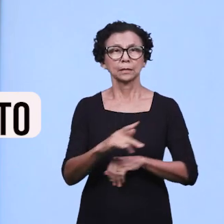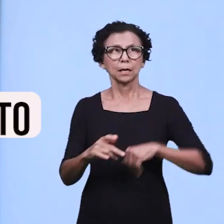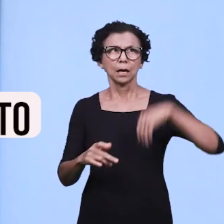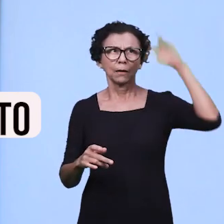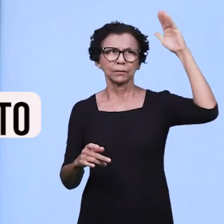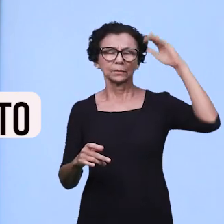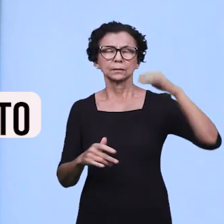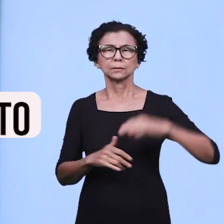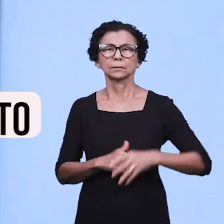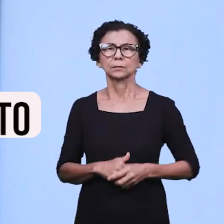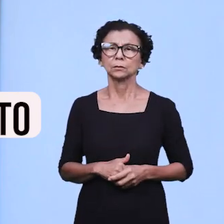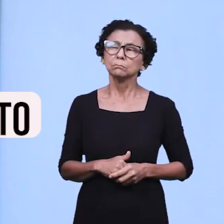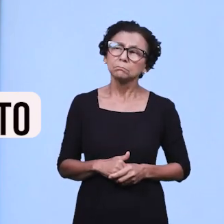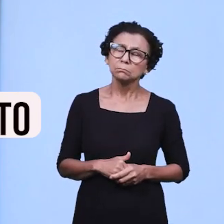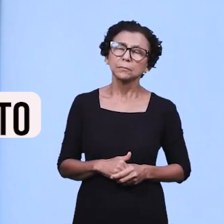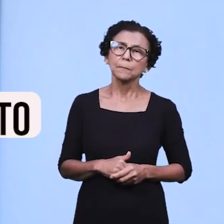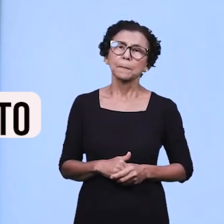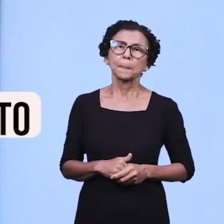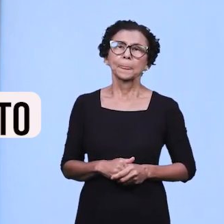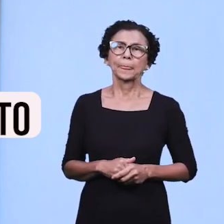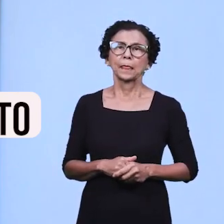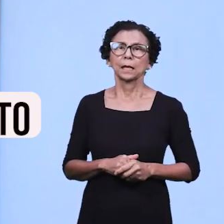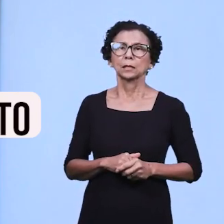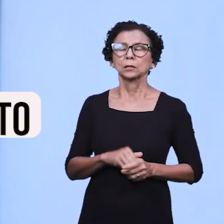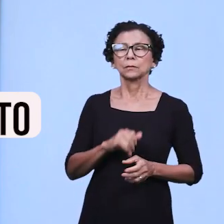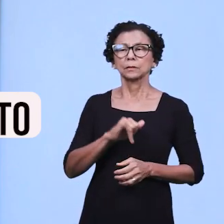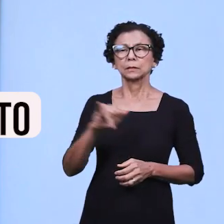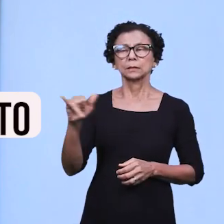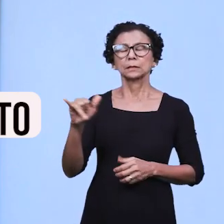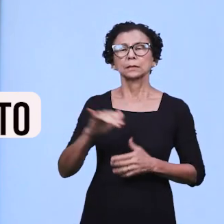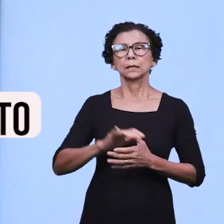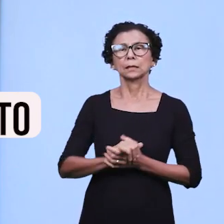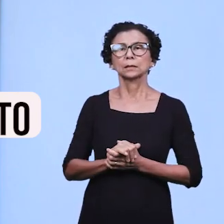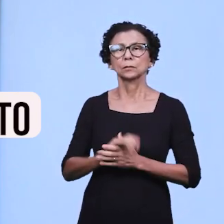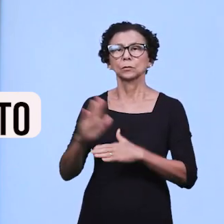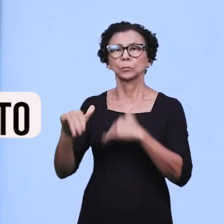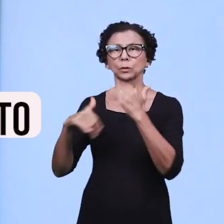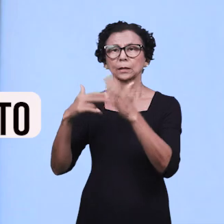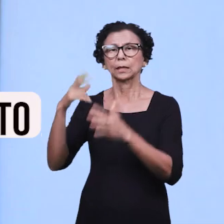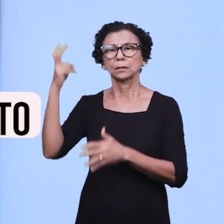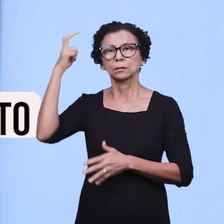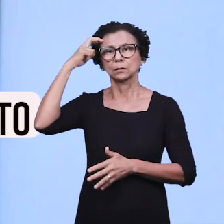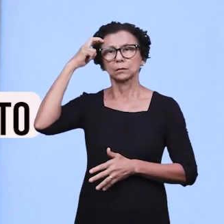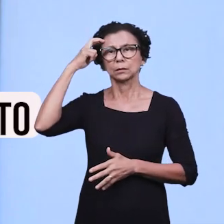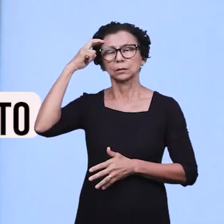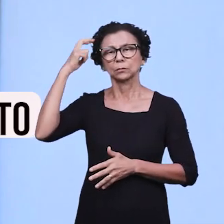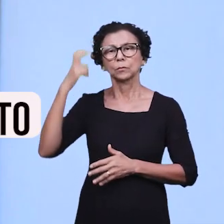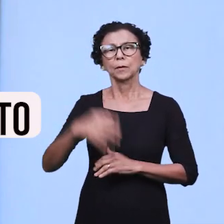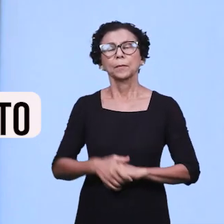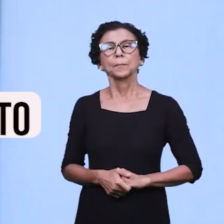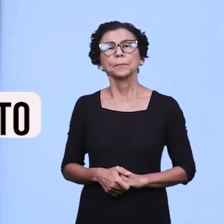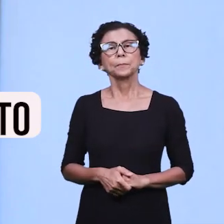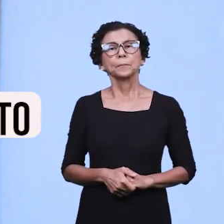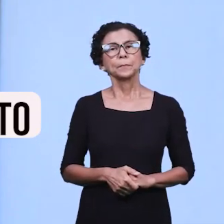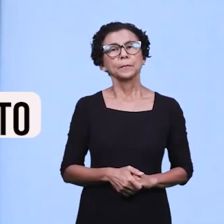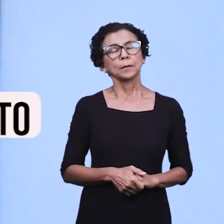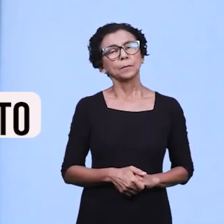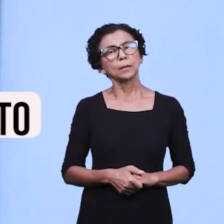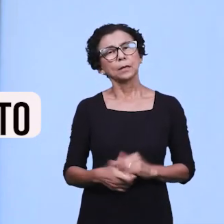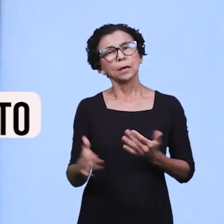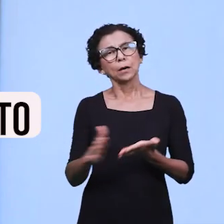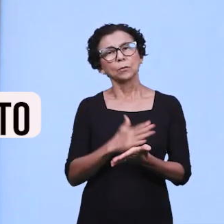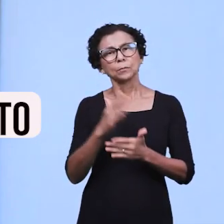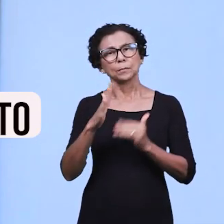estamos também, além de comunicar o progresso intelectual, nós estamos comunicando aos familiares algumas